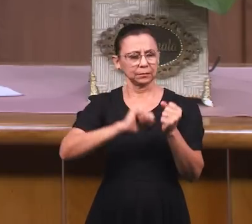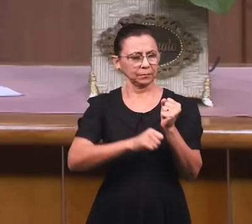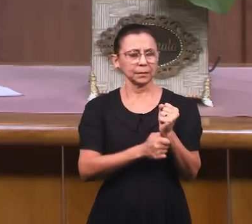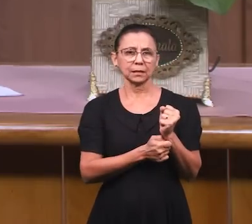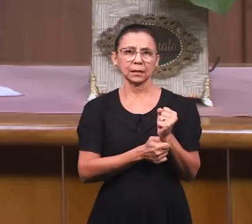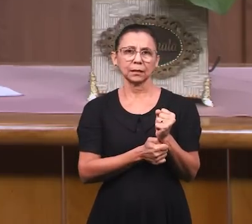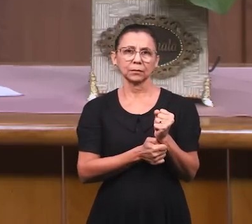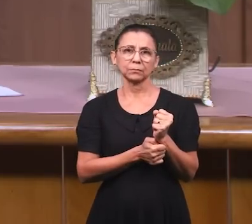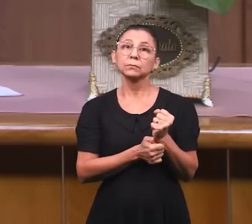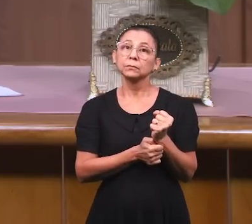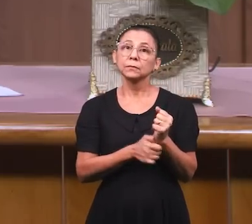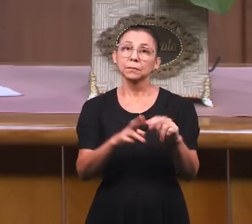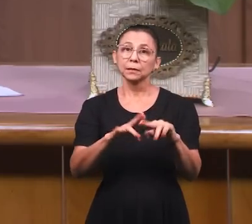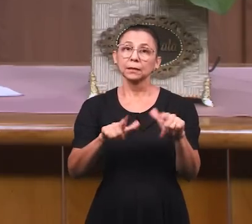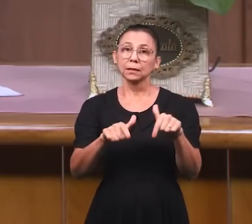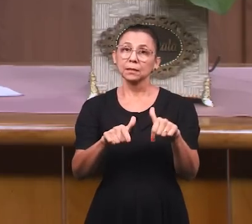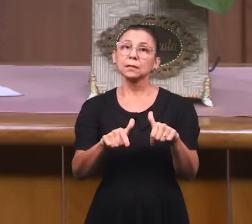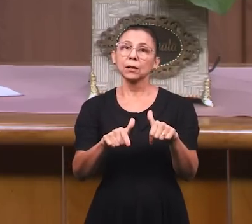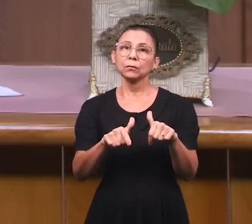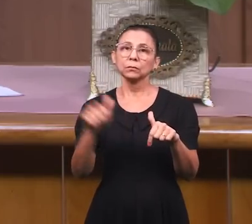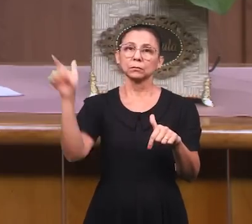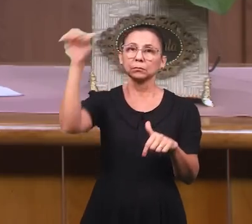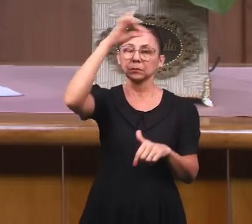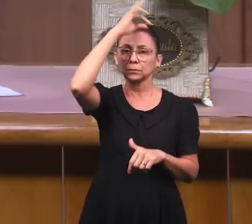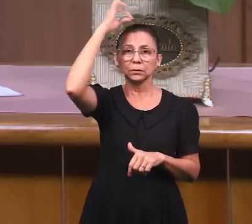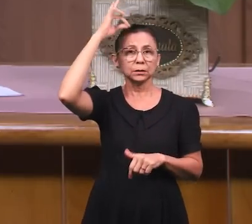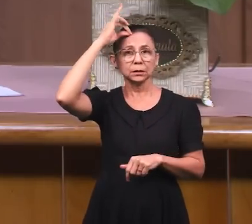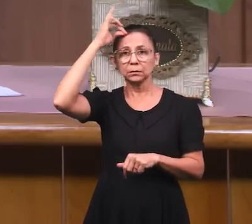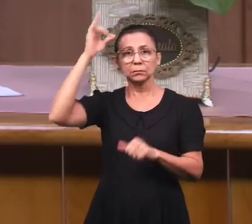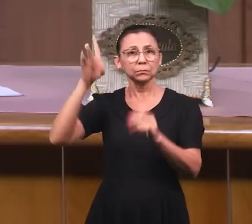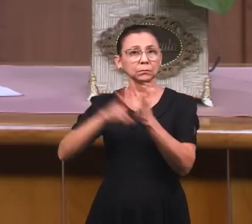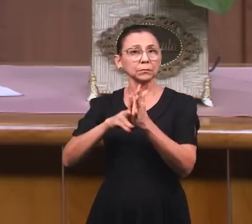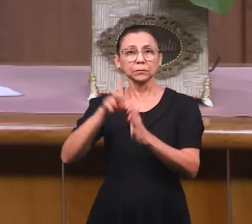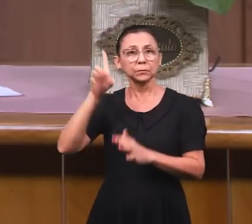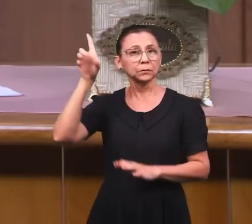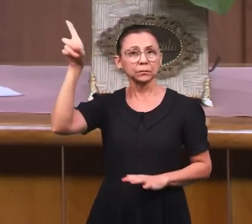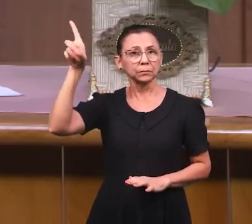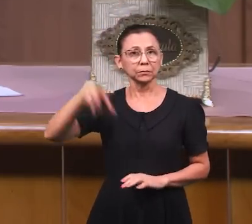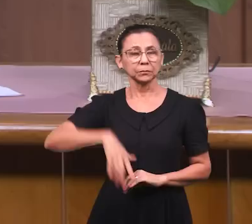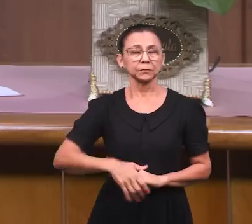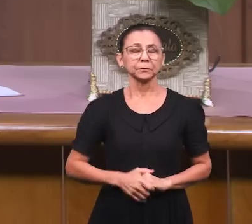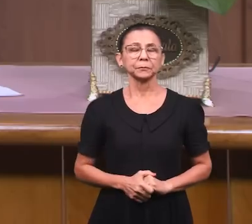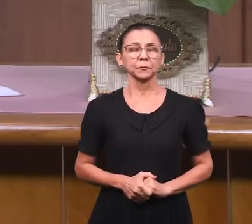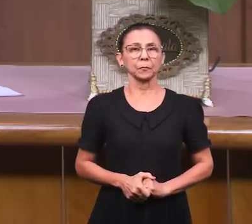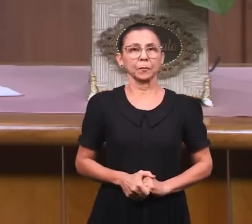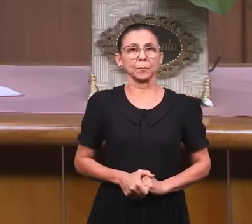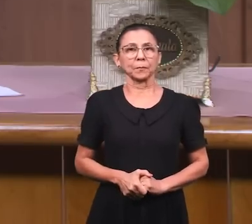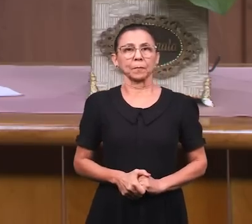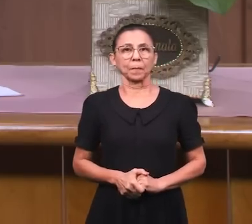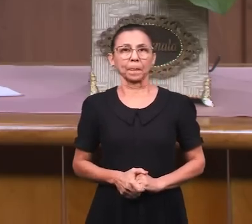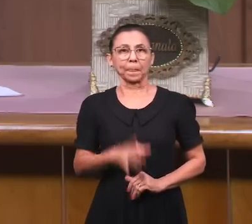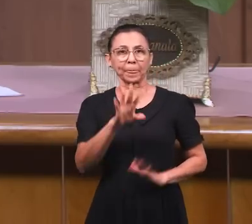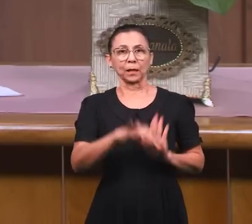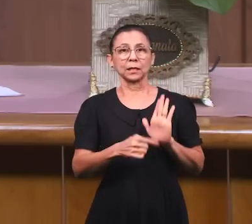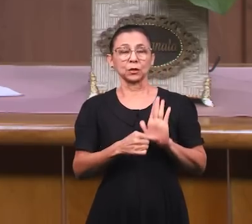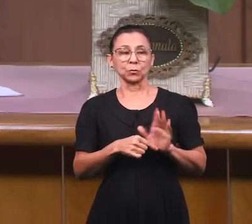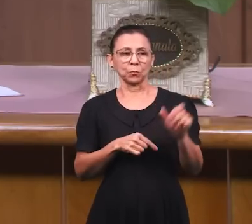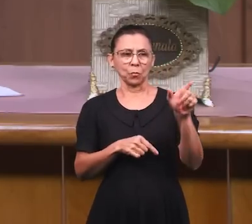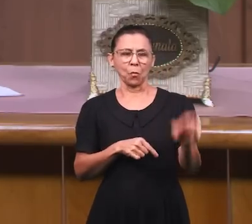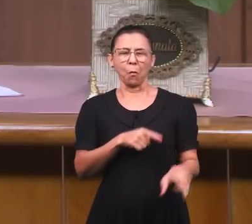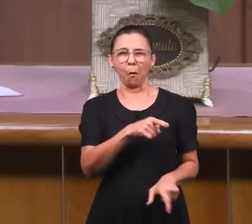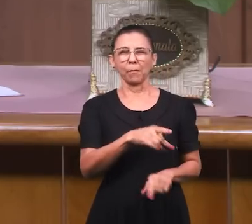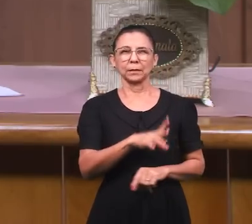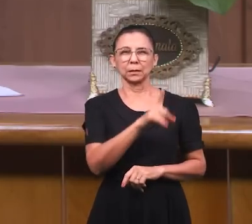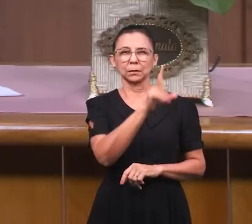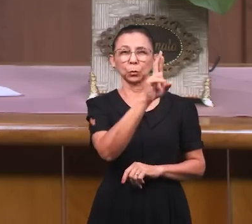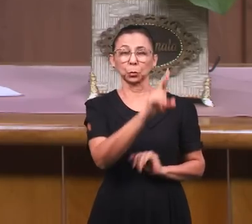do Espírito Santo de Deus. E o que é interessante é que aquele homem era um doutor